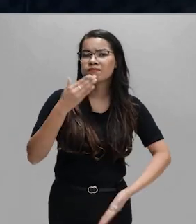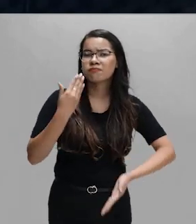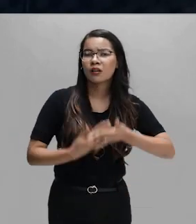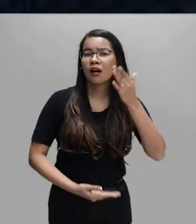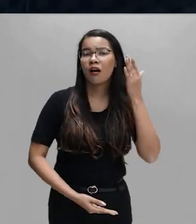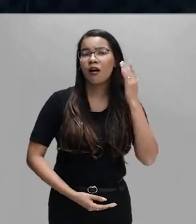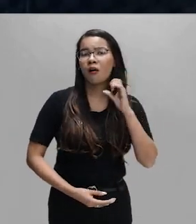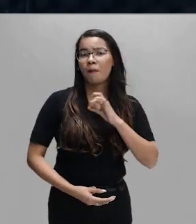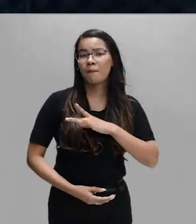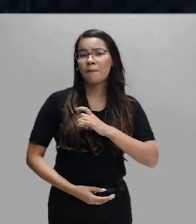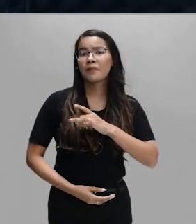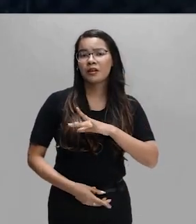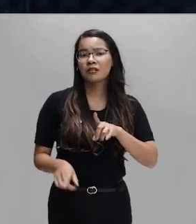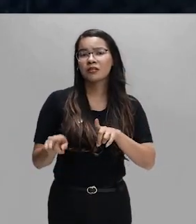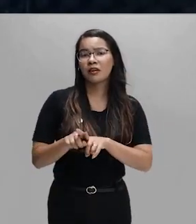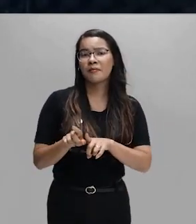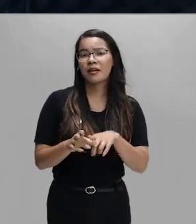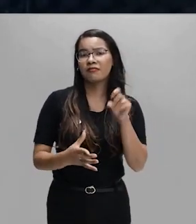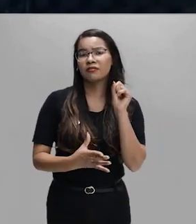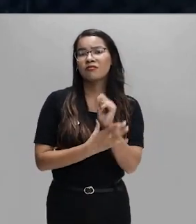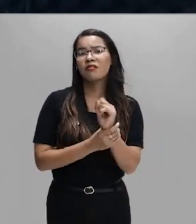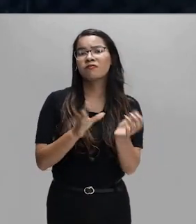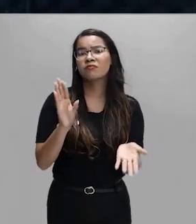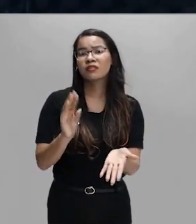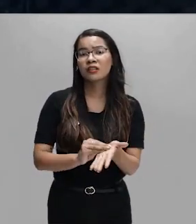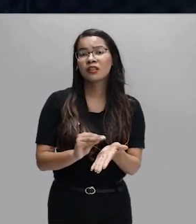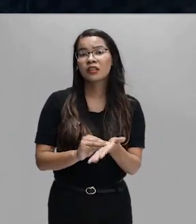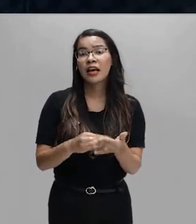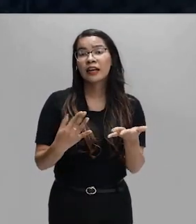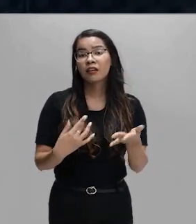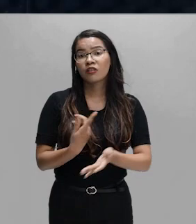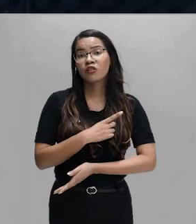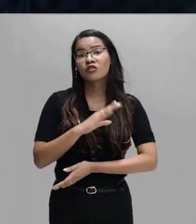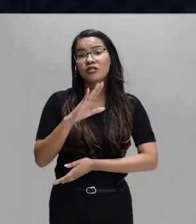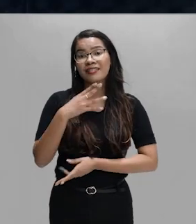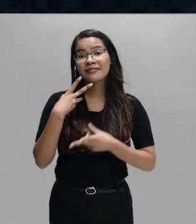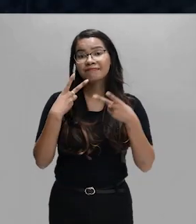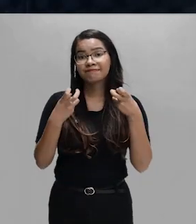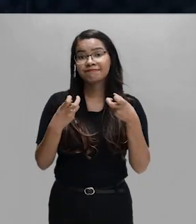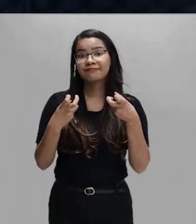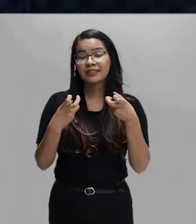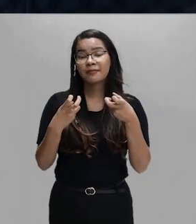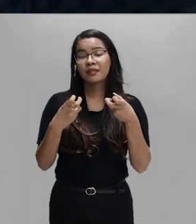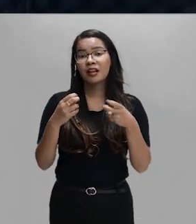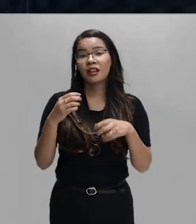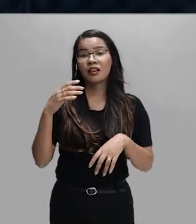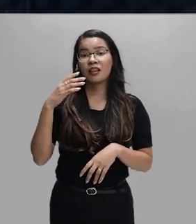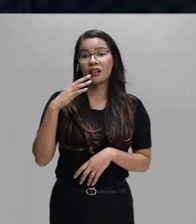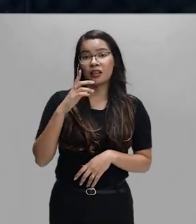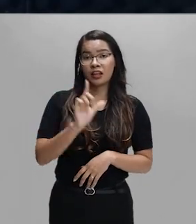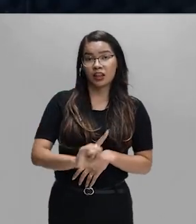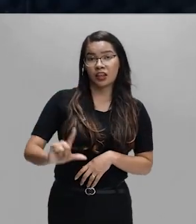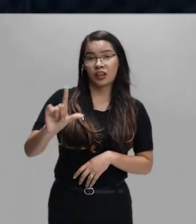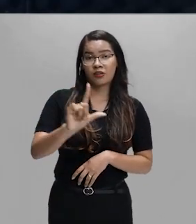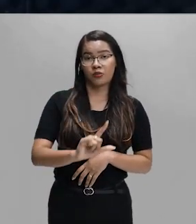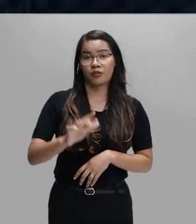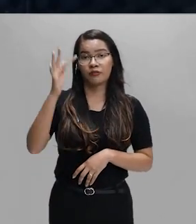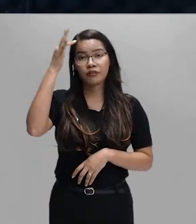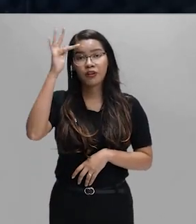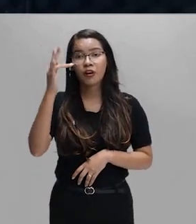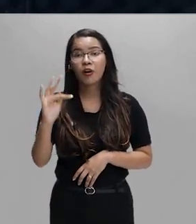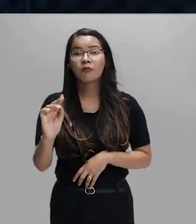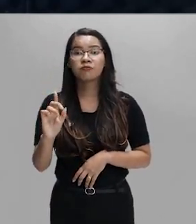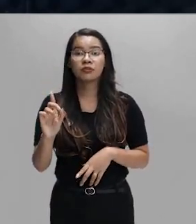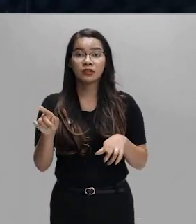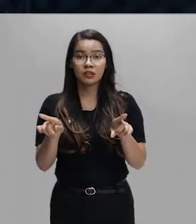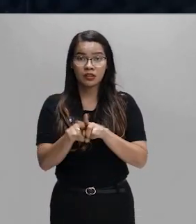a insegurança do estado de natureza. Então a gente já vê isso na literatura filosófica, na literatura política. E, de certa forma,